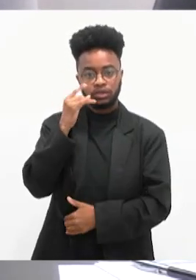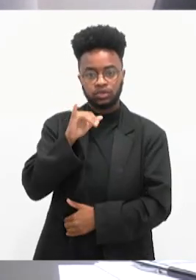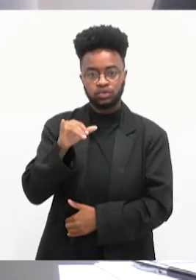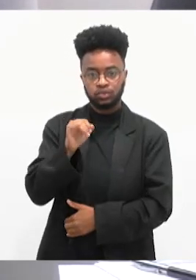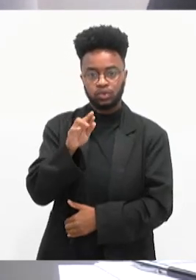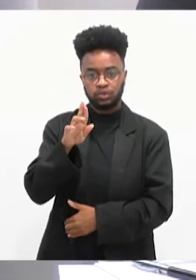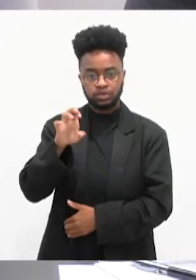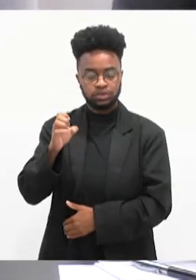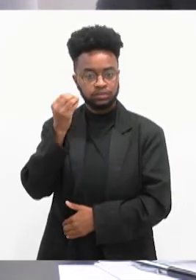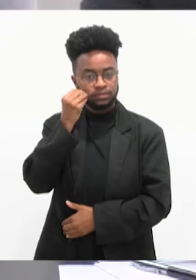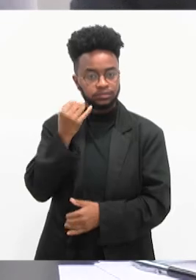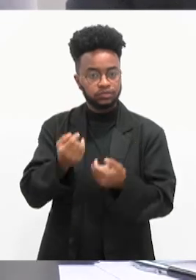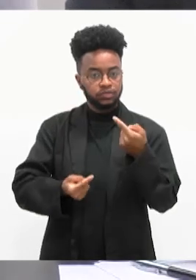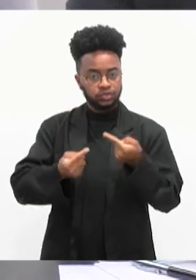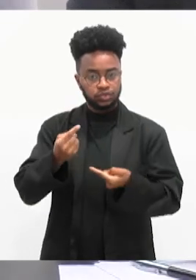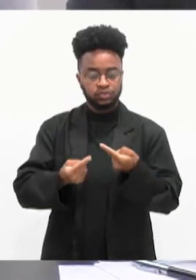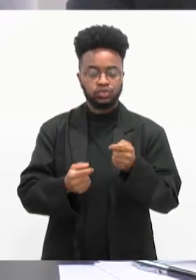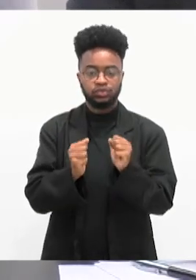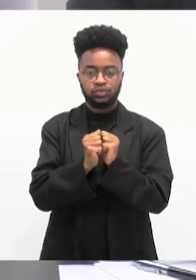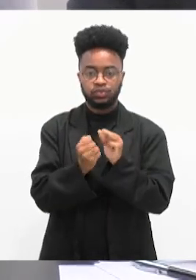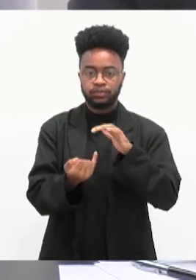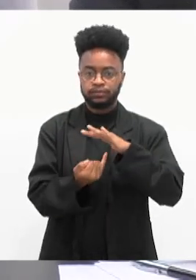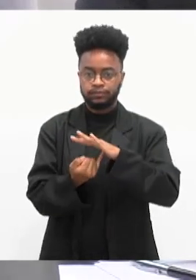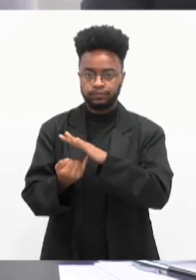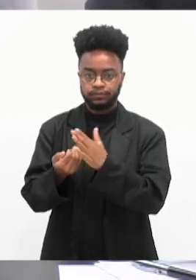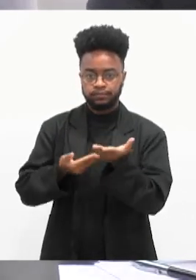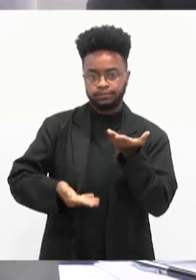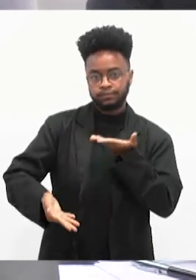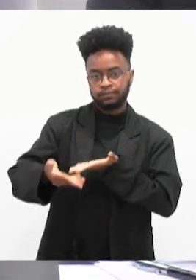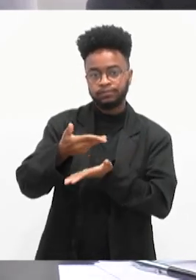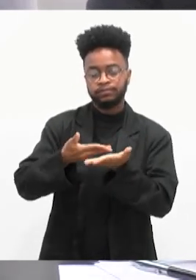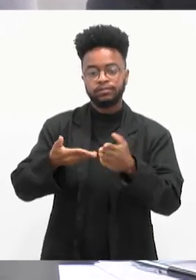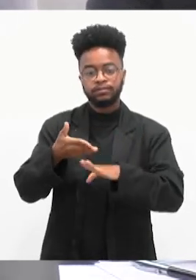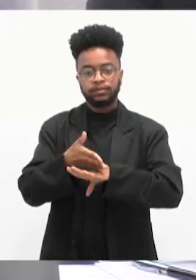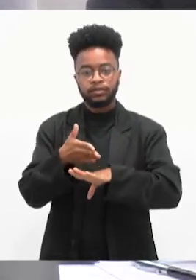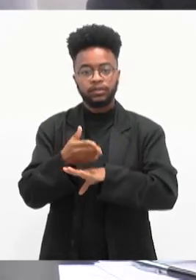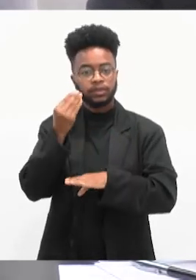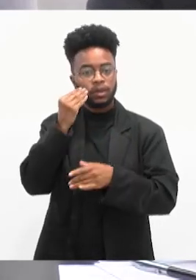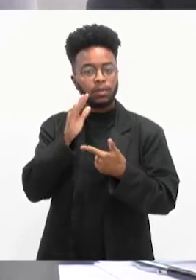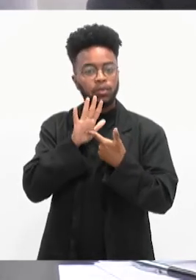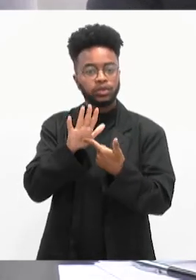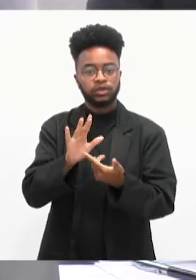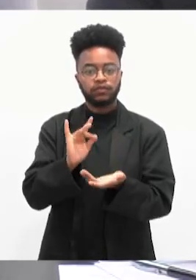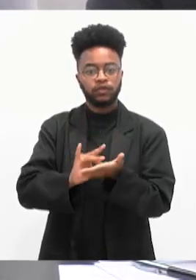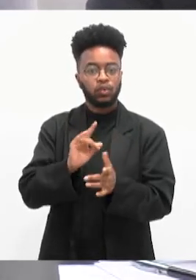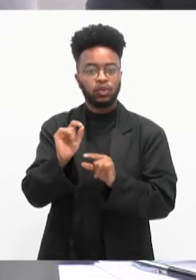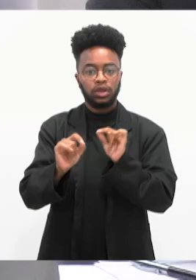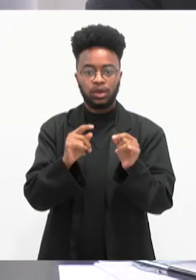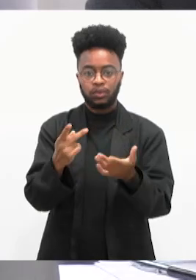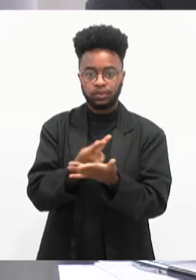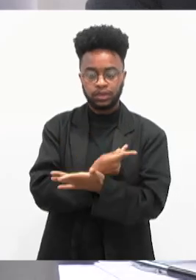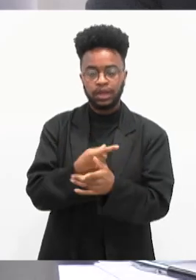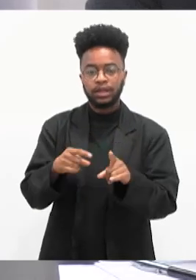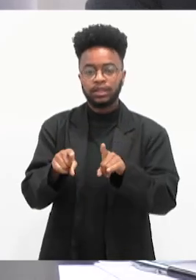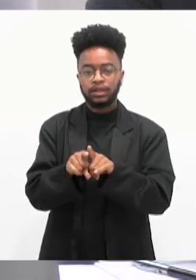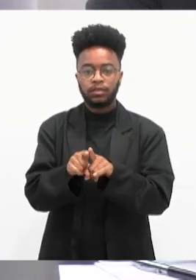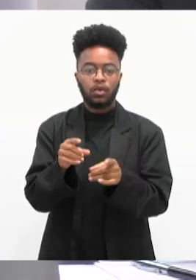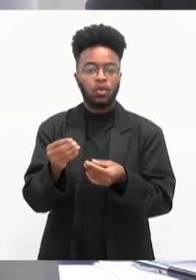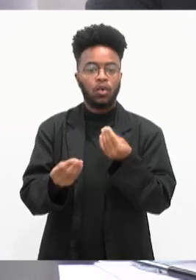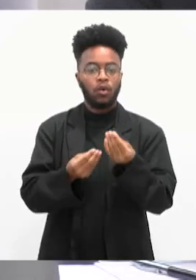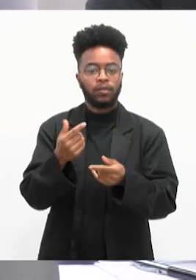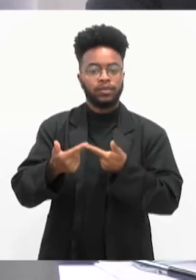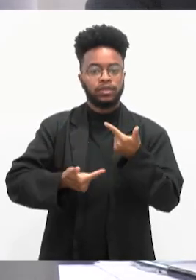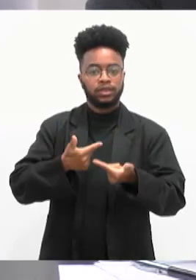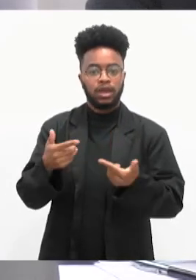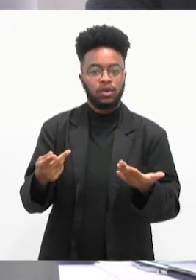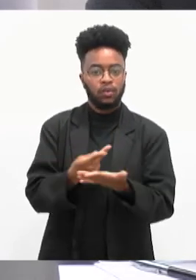discussão com todas as entidades envolvidas, para mostrar, de fato, o impacto que acontece ao trabalho que hoje é